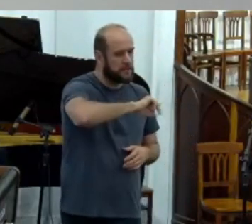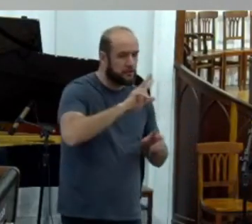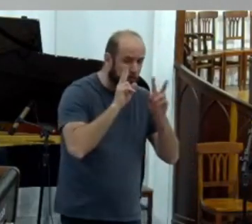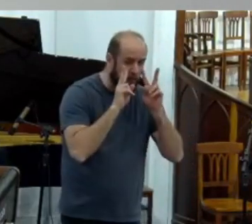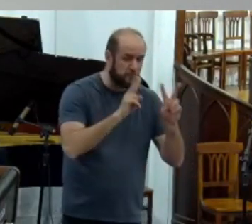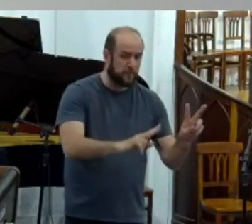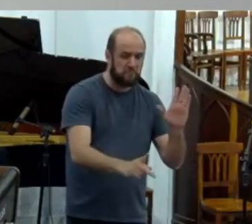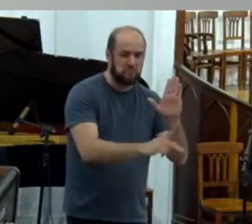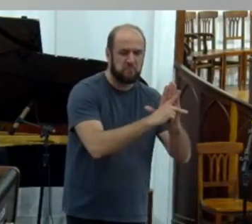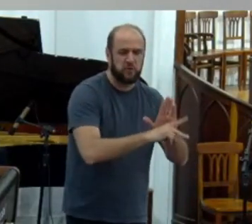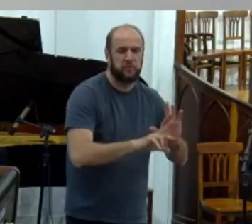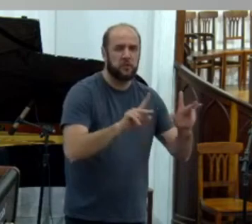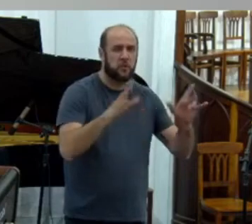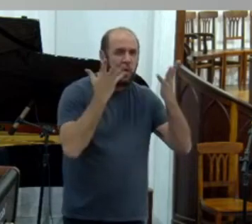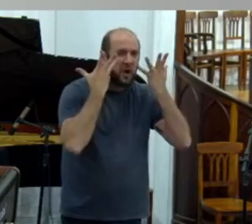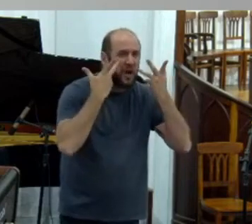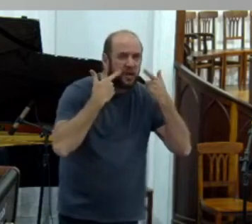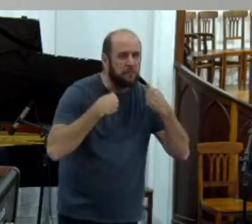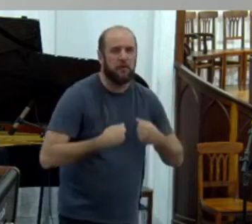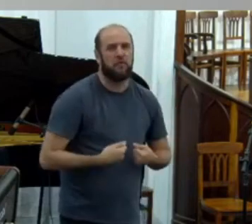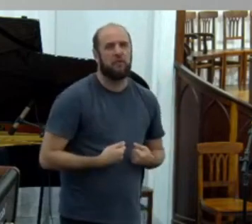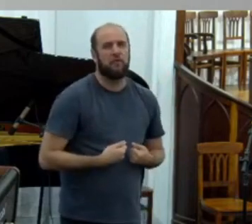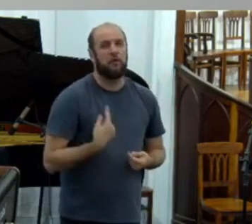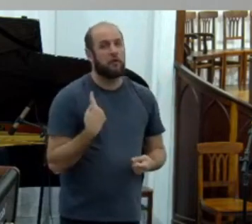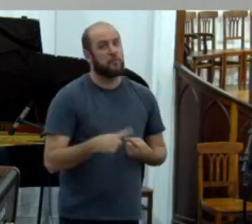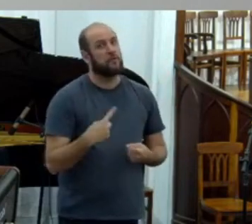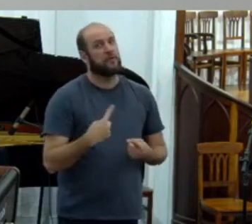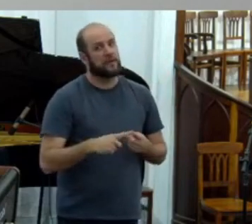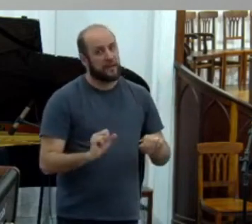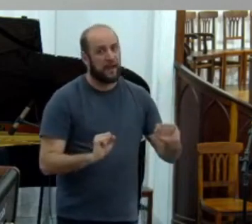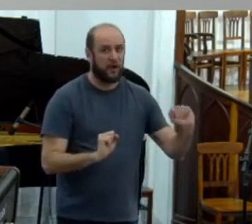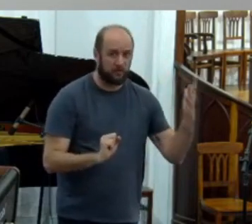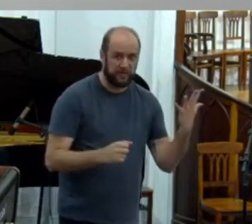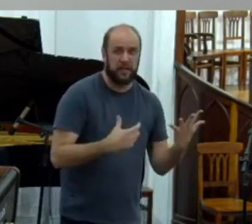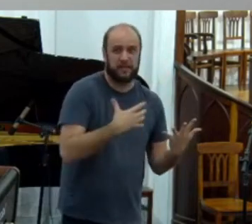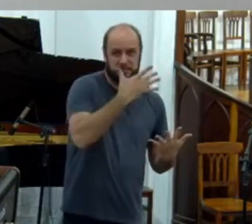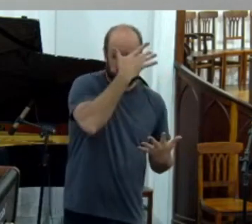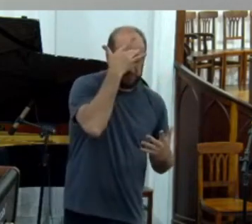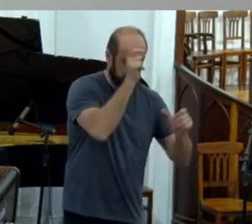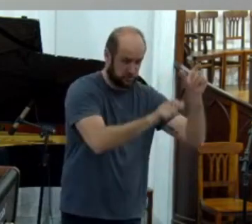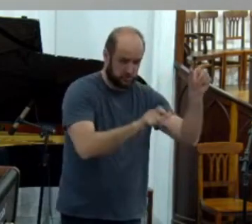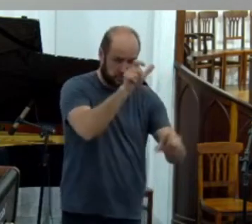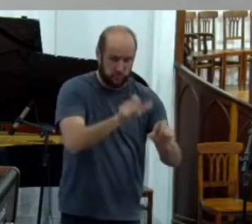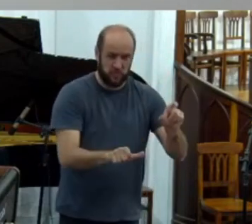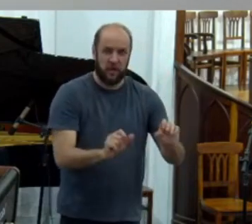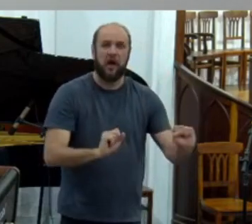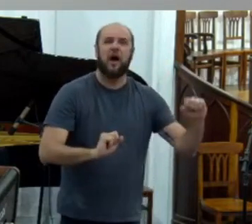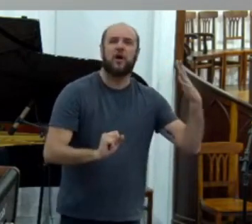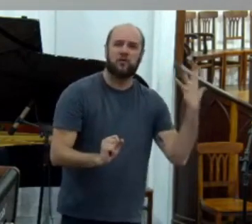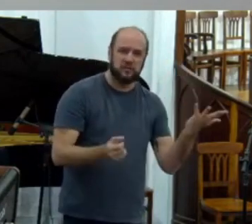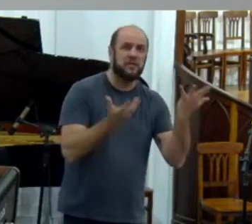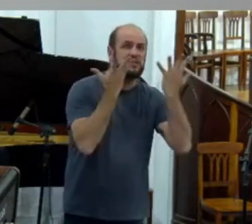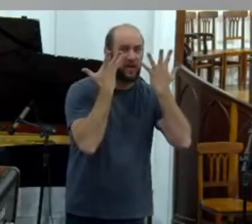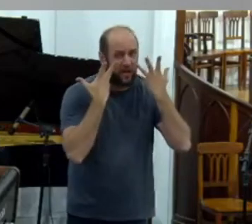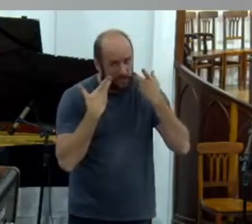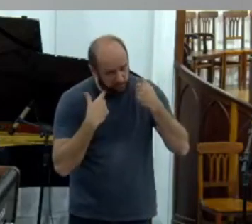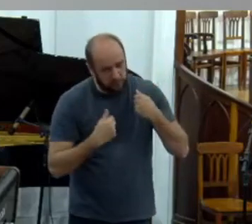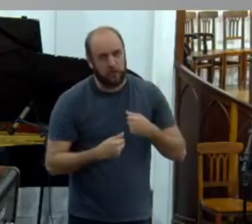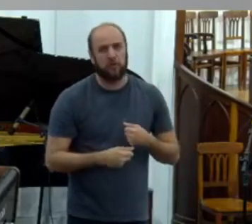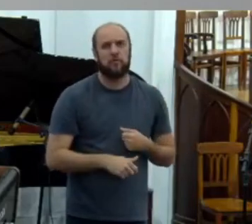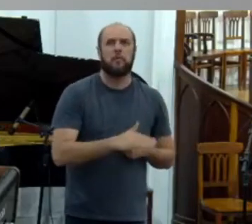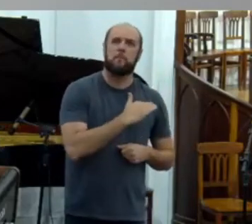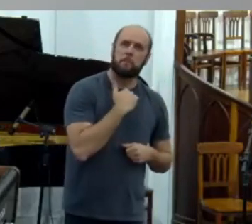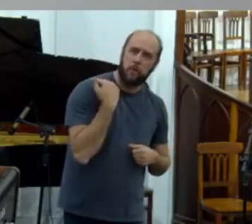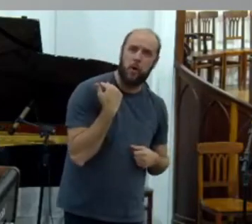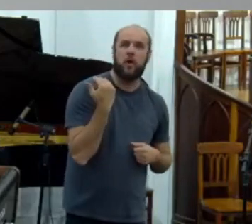em si mesmo como os animais. Porque o mesmo que acontece com os filhos dos homens, acontece com os animais. Como morre